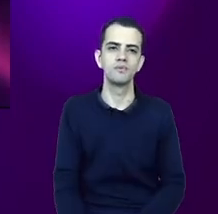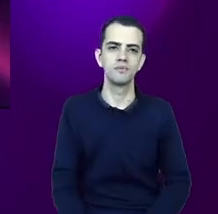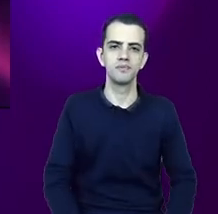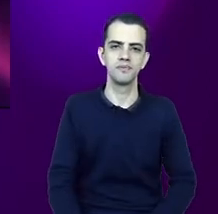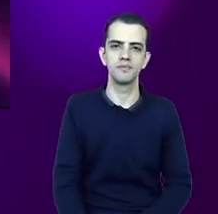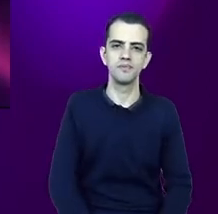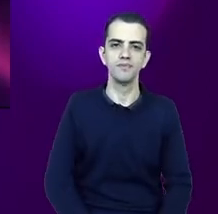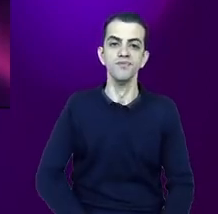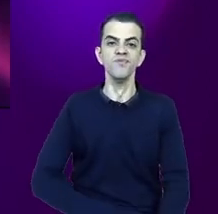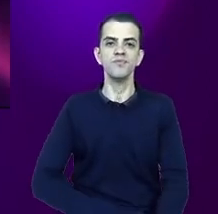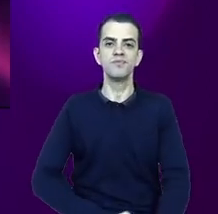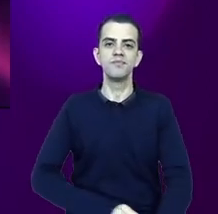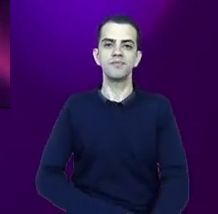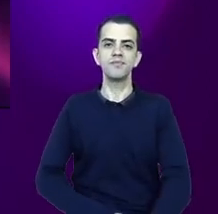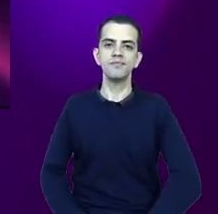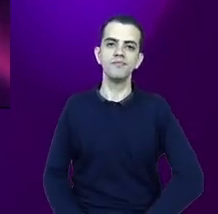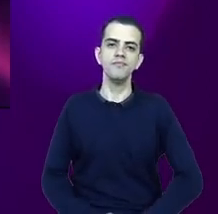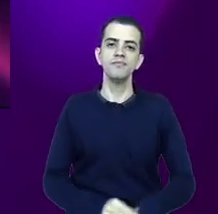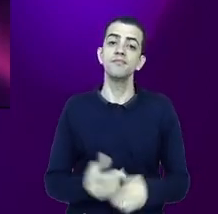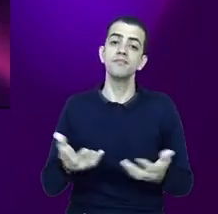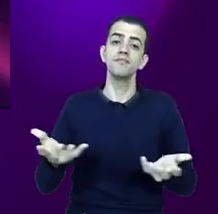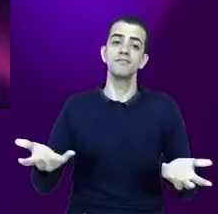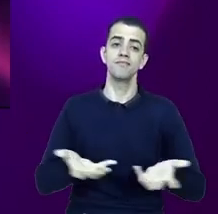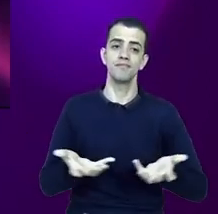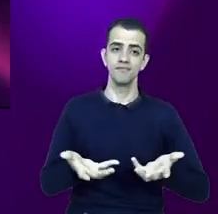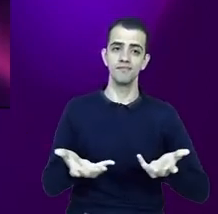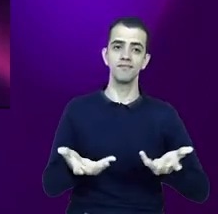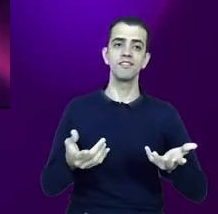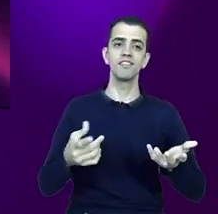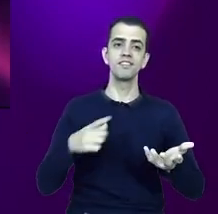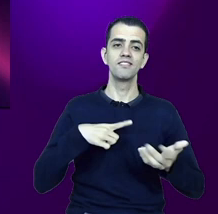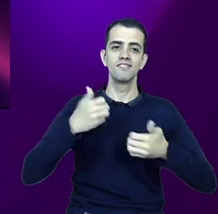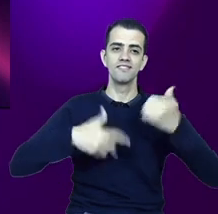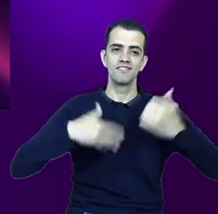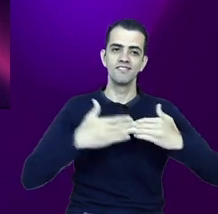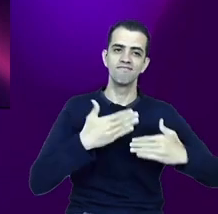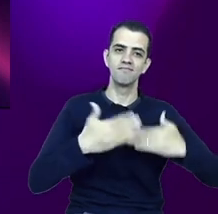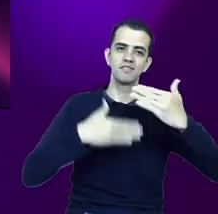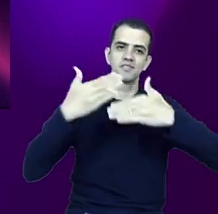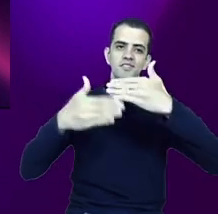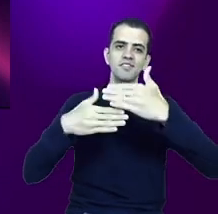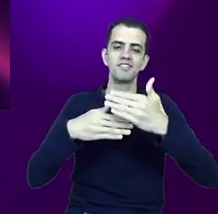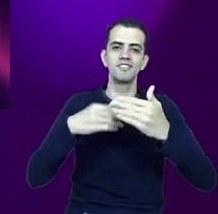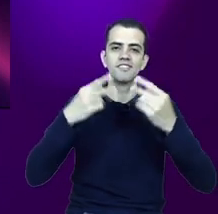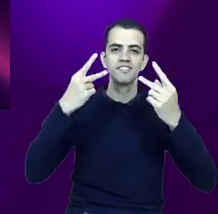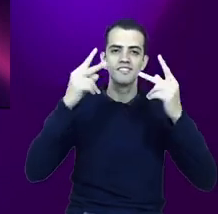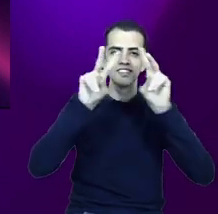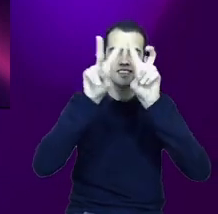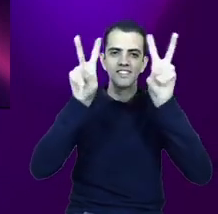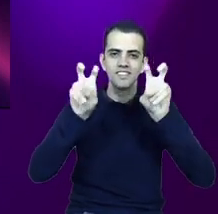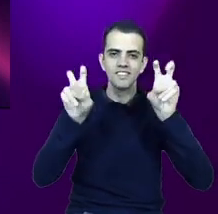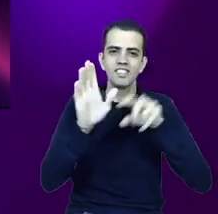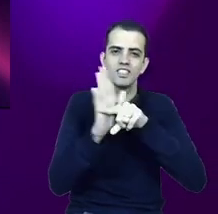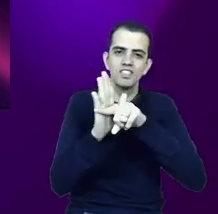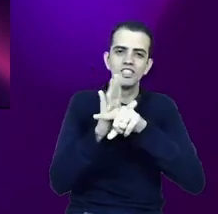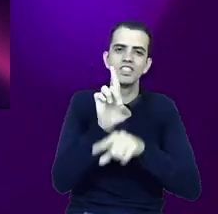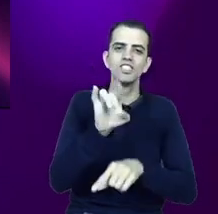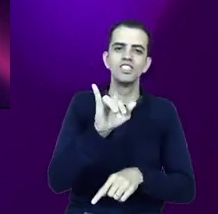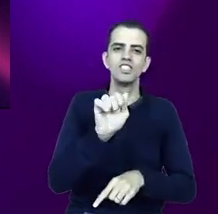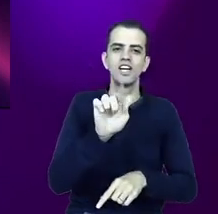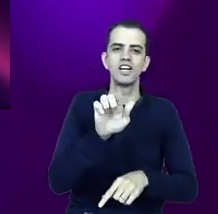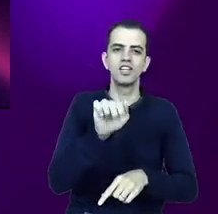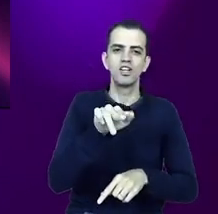Então, falamos aqui sobre os principais avanços no tocante ao diagnóstico, né? Na sequência, falaremos aqui com